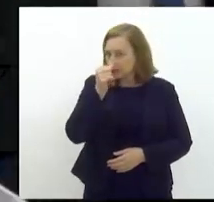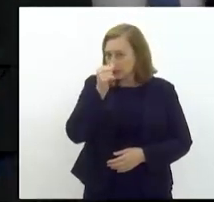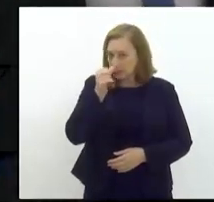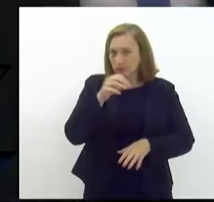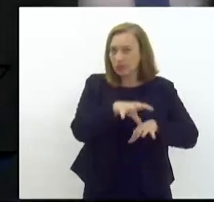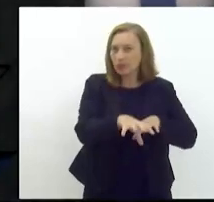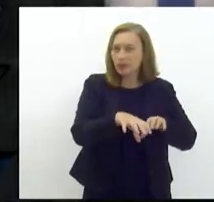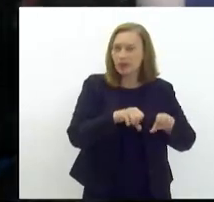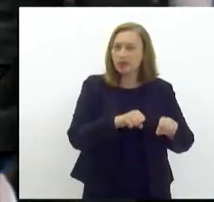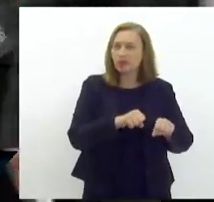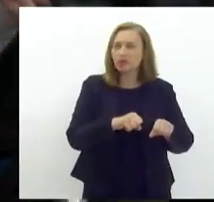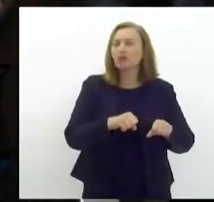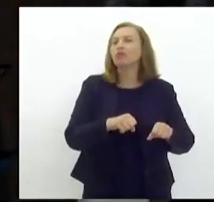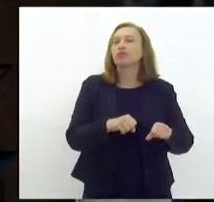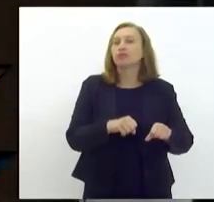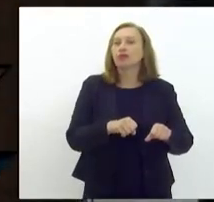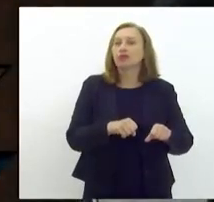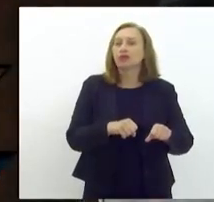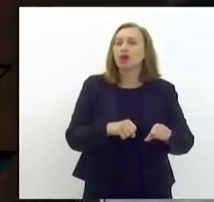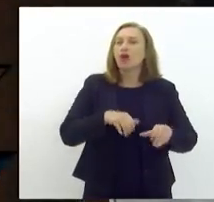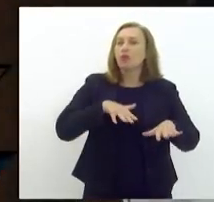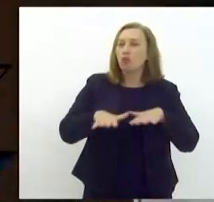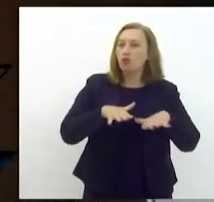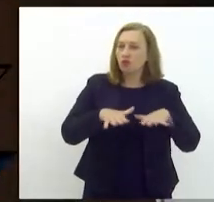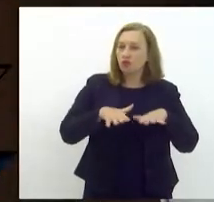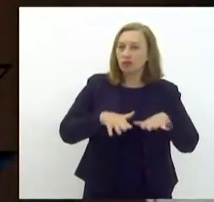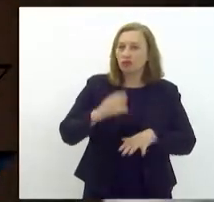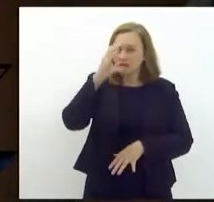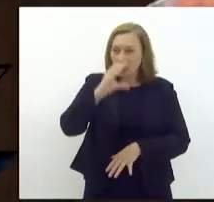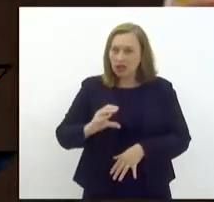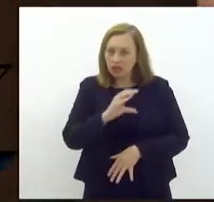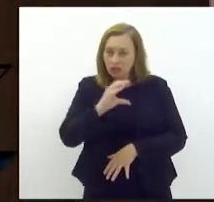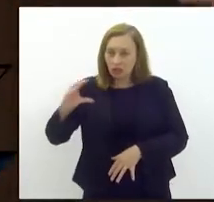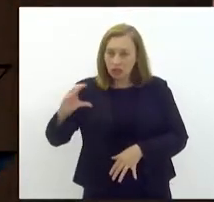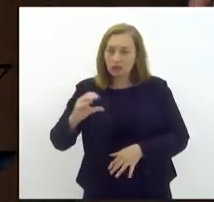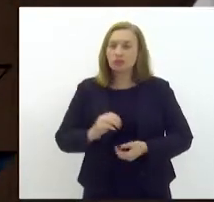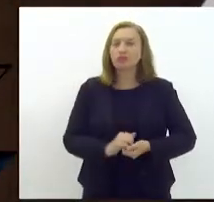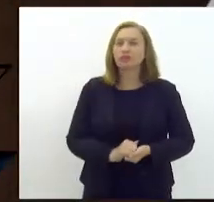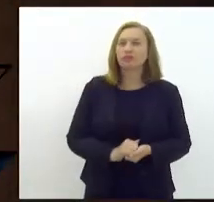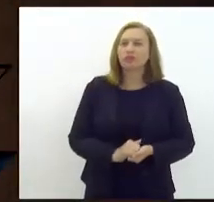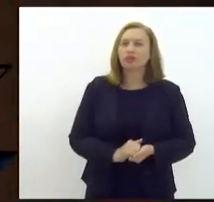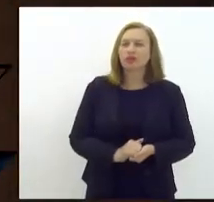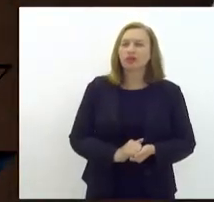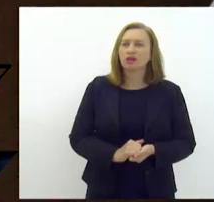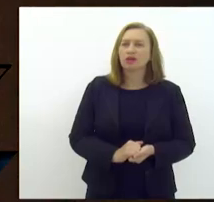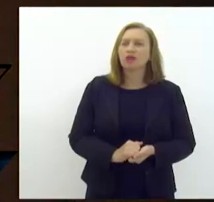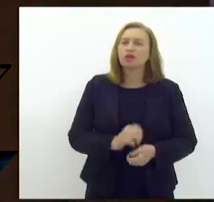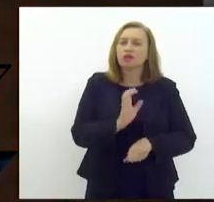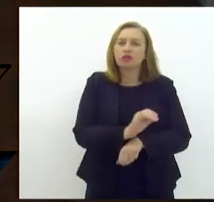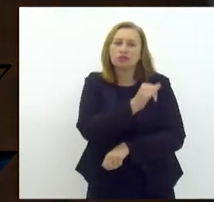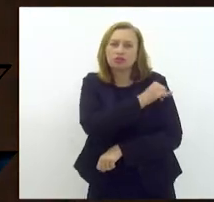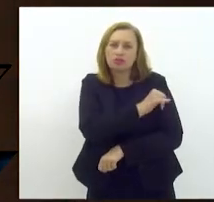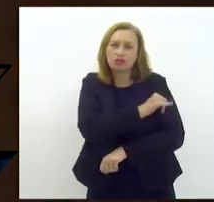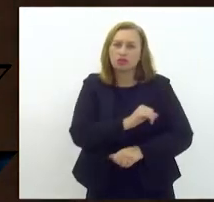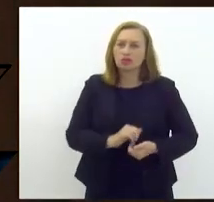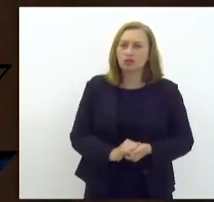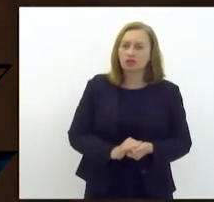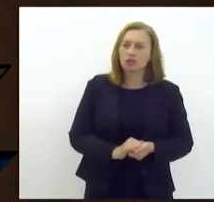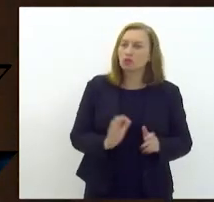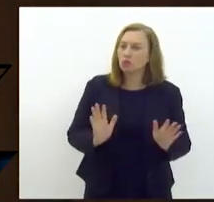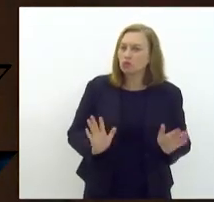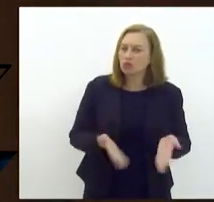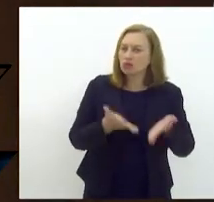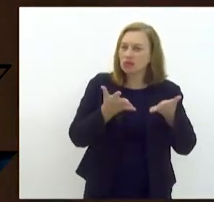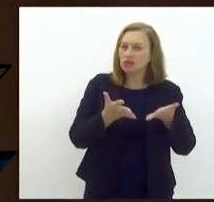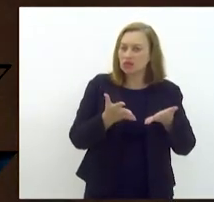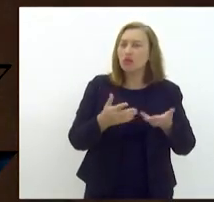a renovação carismática é um movimento da Renovação Carismática Católica que aqui do Estado do Rio de Janeiro foi uma iniciativa